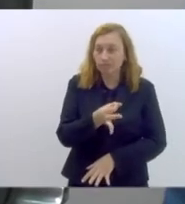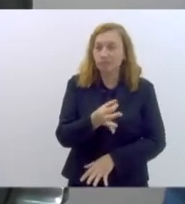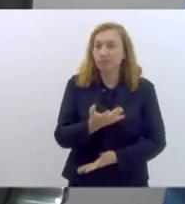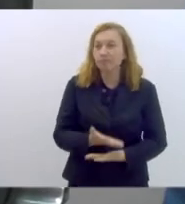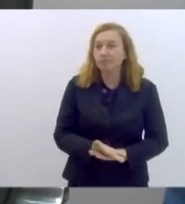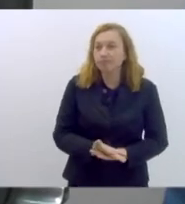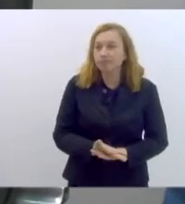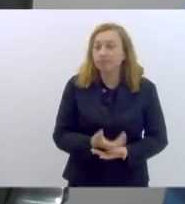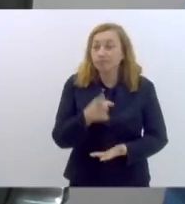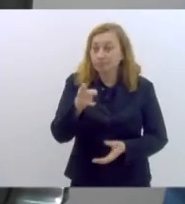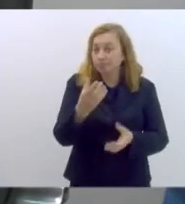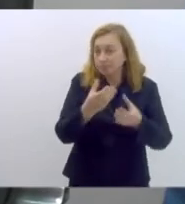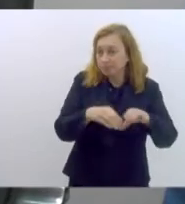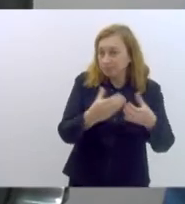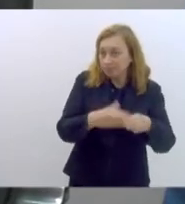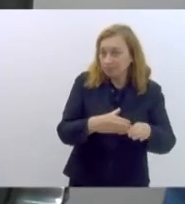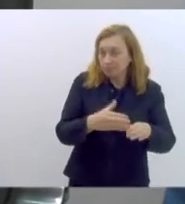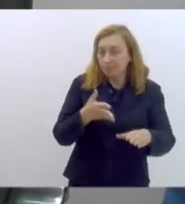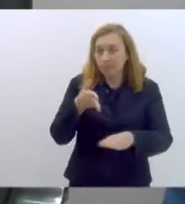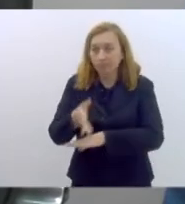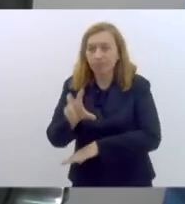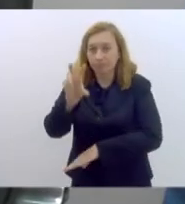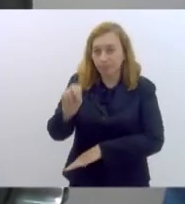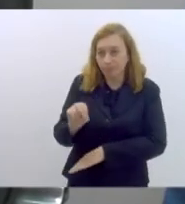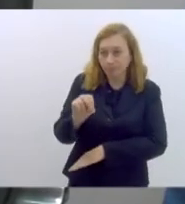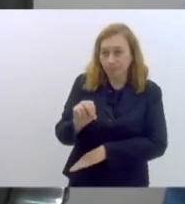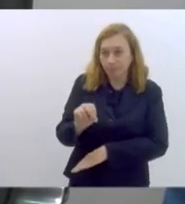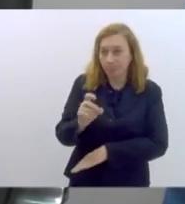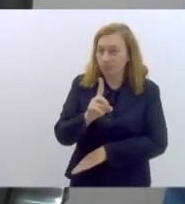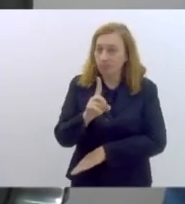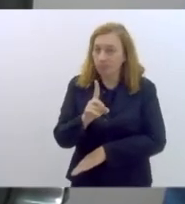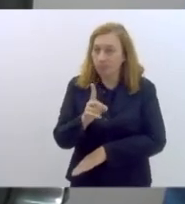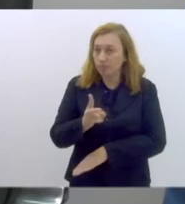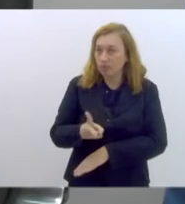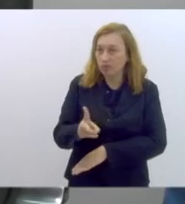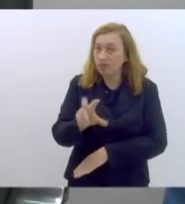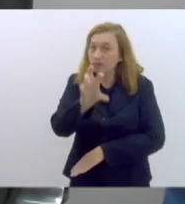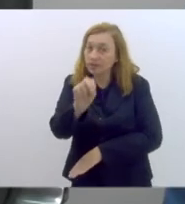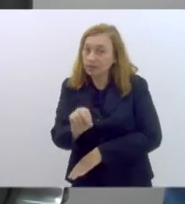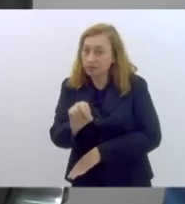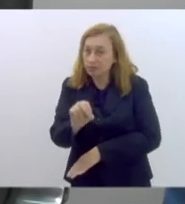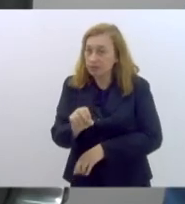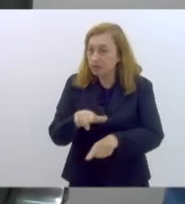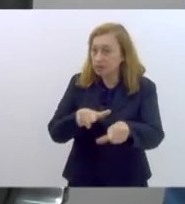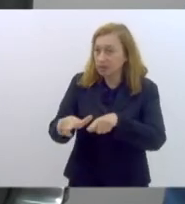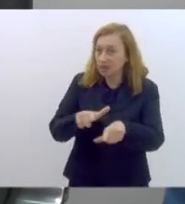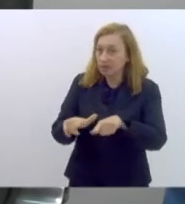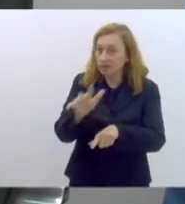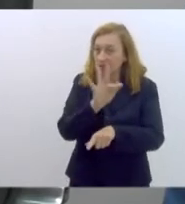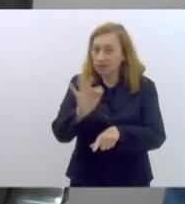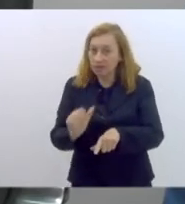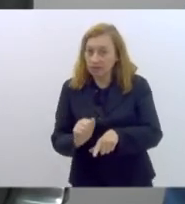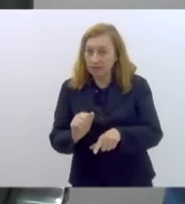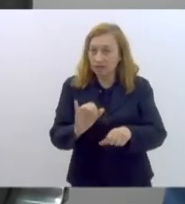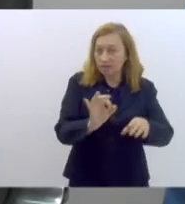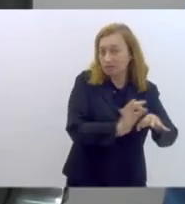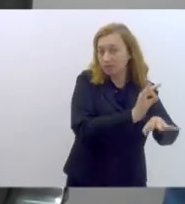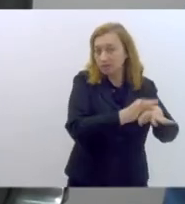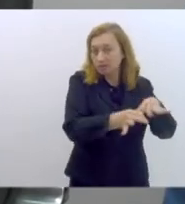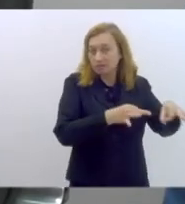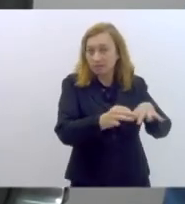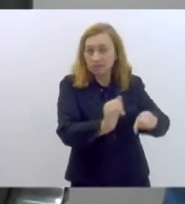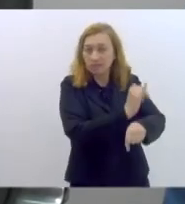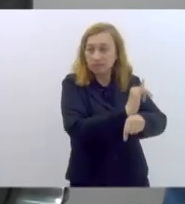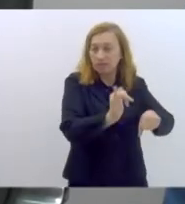você faz um concurso, entra 50, não vai ficar os 50 nem na Fazenda, nem no Planejamento, porque